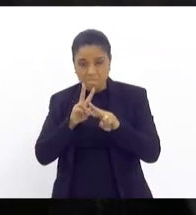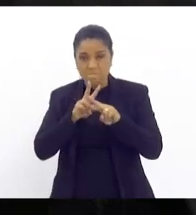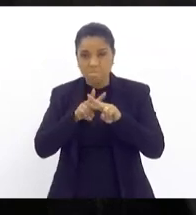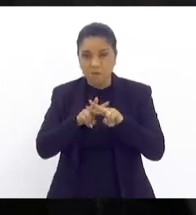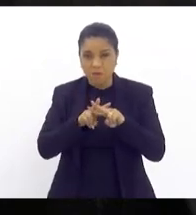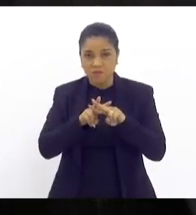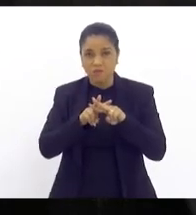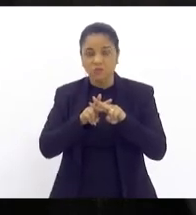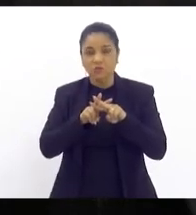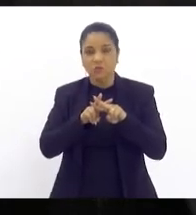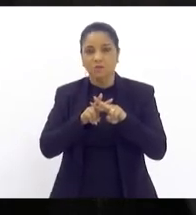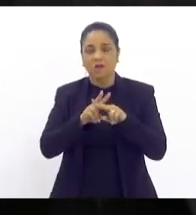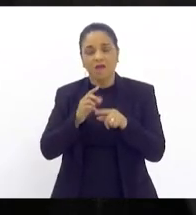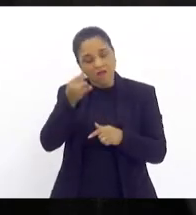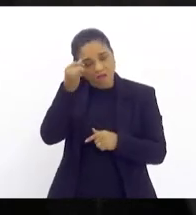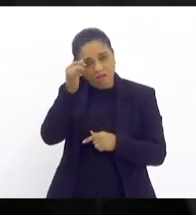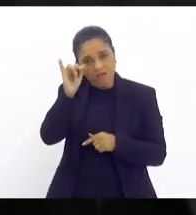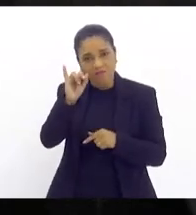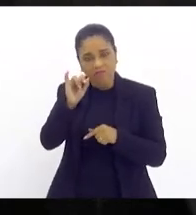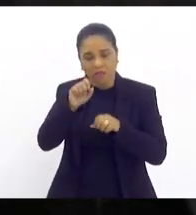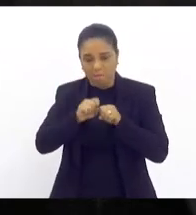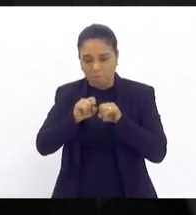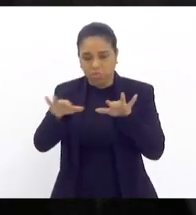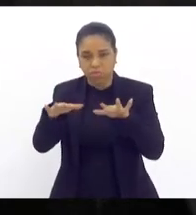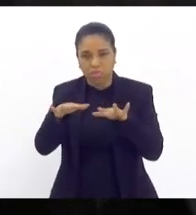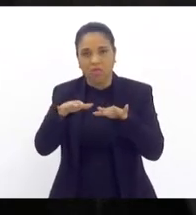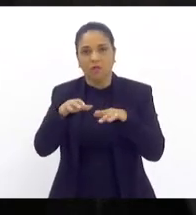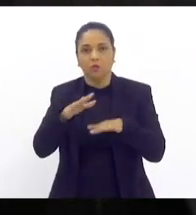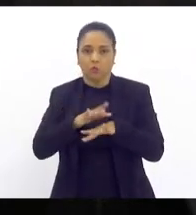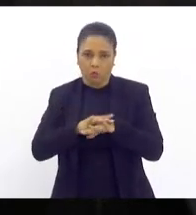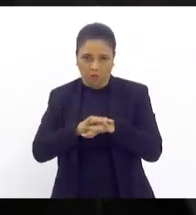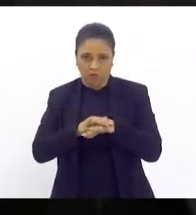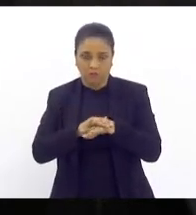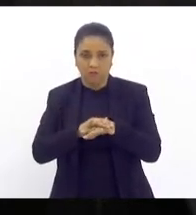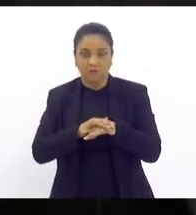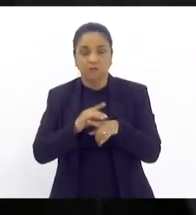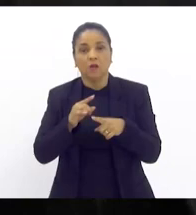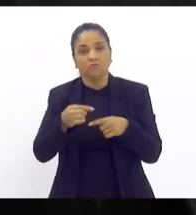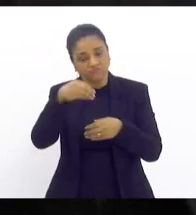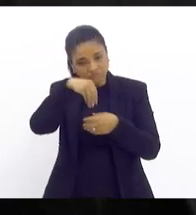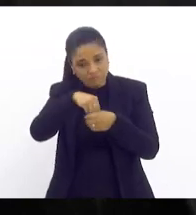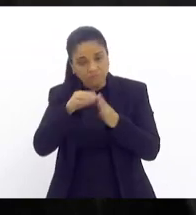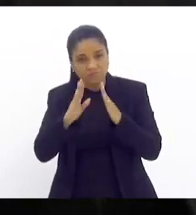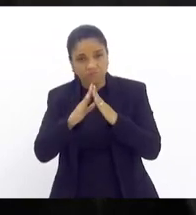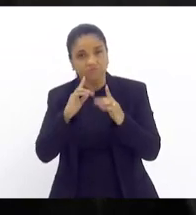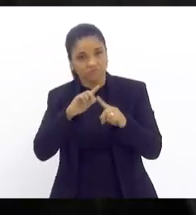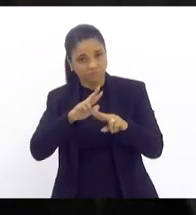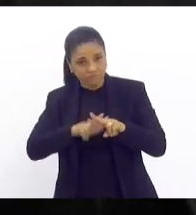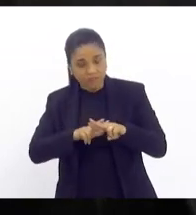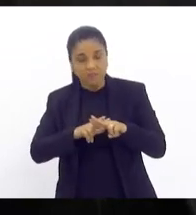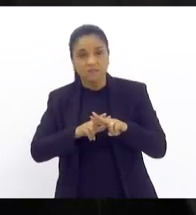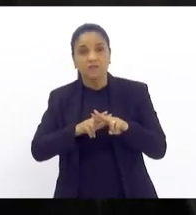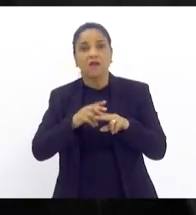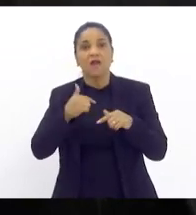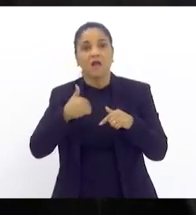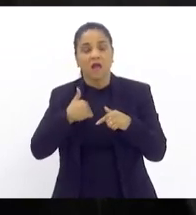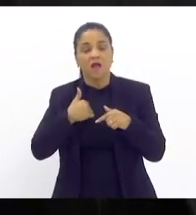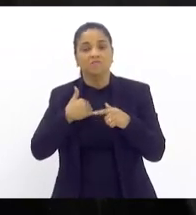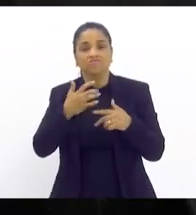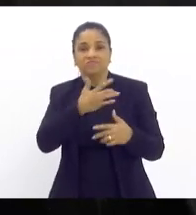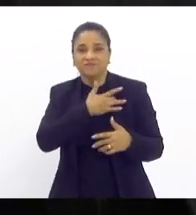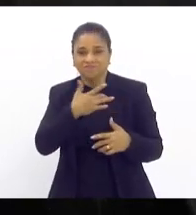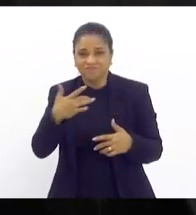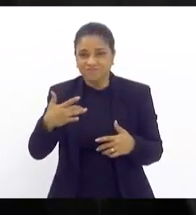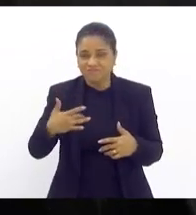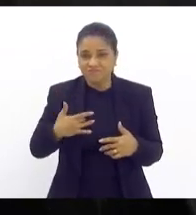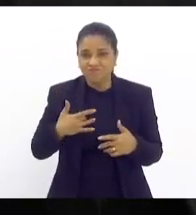avanço da doença isso trouxe sim problemas psicológicos de ambos psicológico nós vimos aí a saúde mental da população